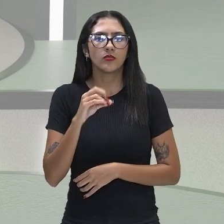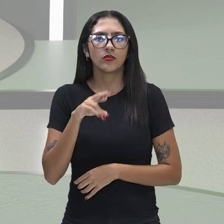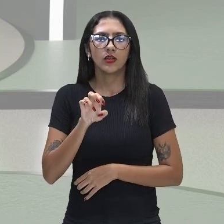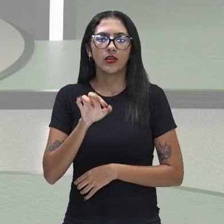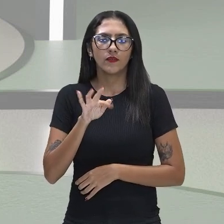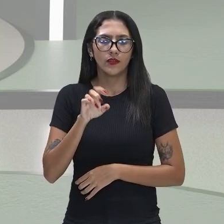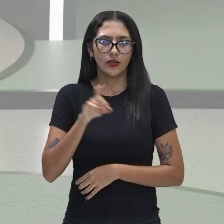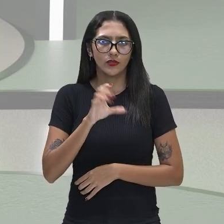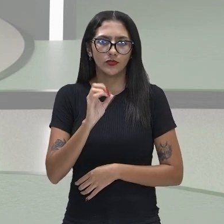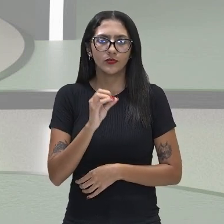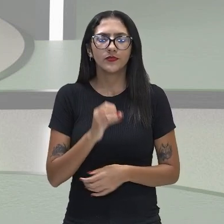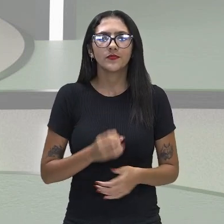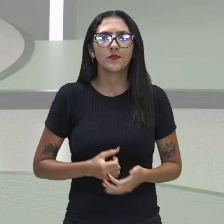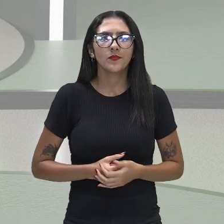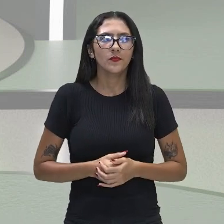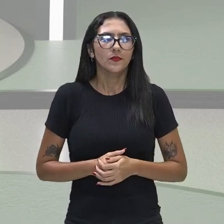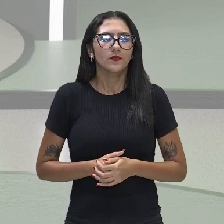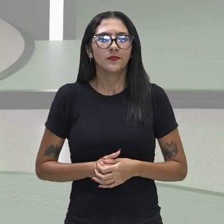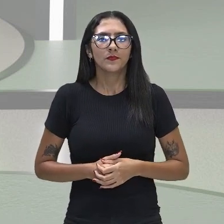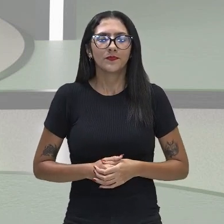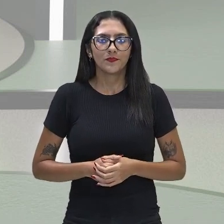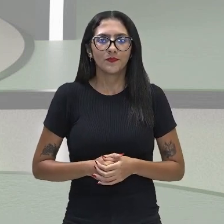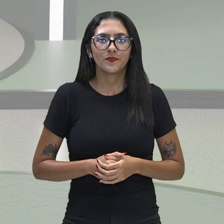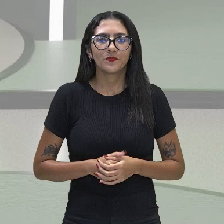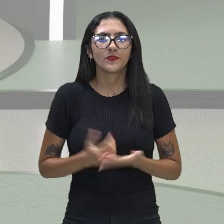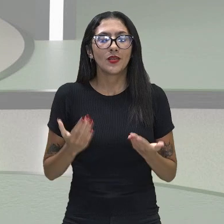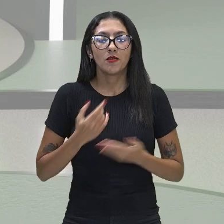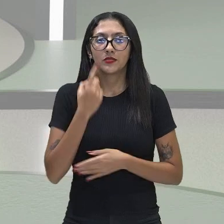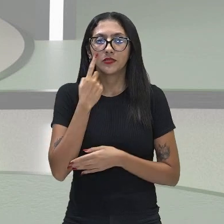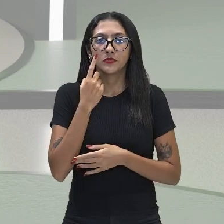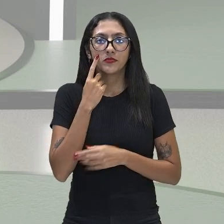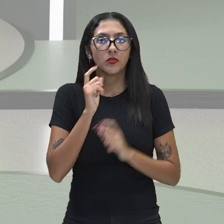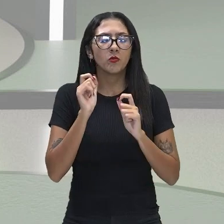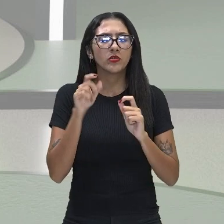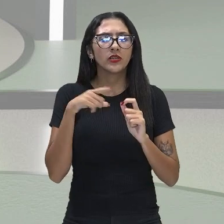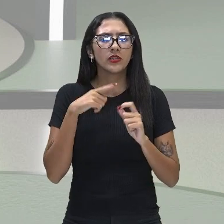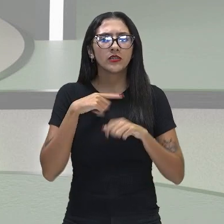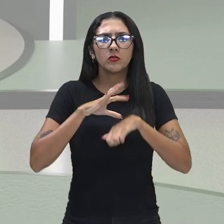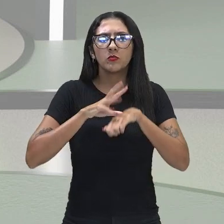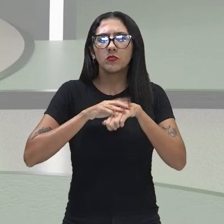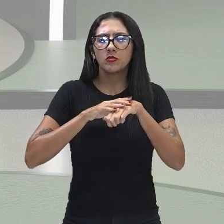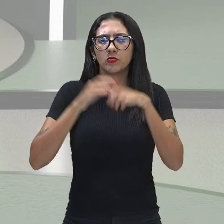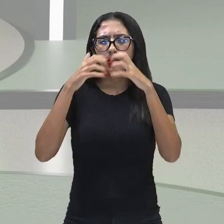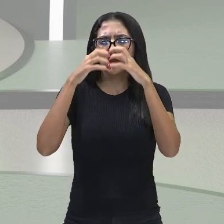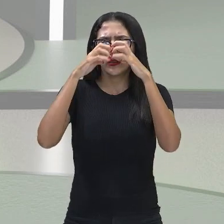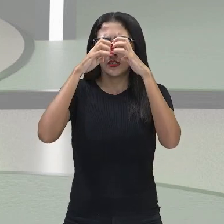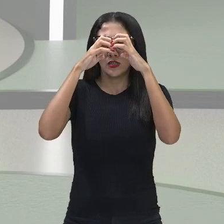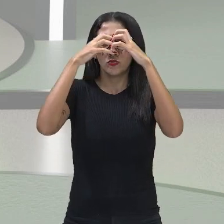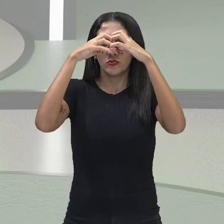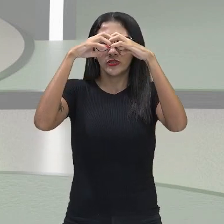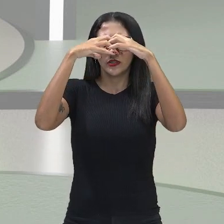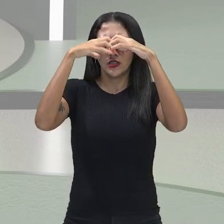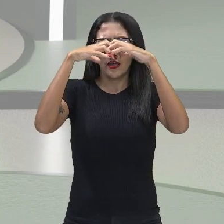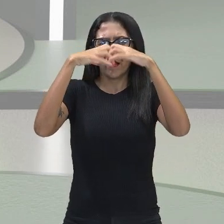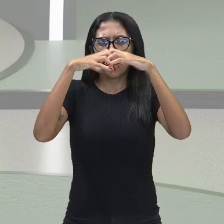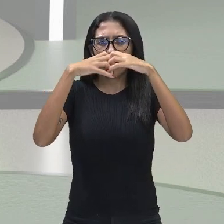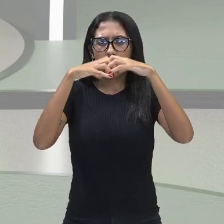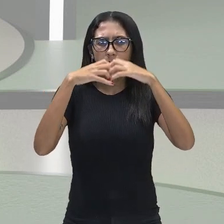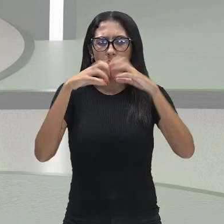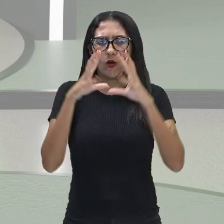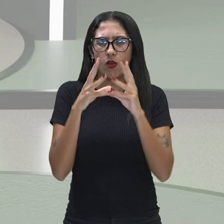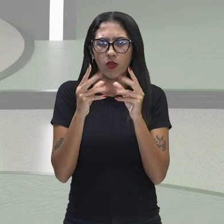E agora nós vamos falar sobre o que é uma doença neurodegenerativa. Nós vimos